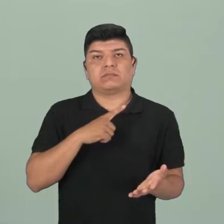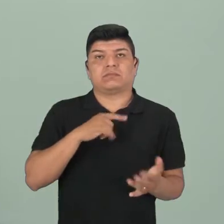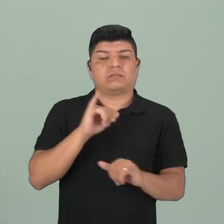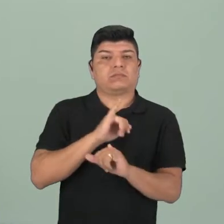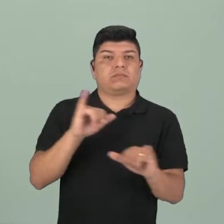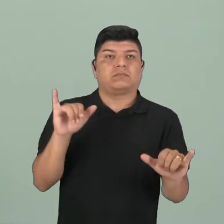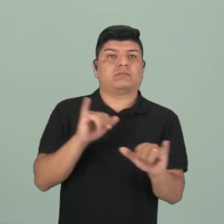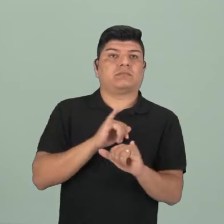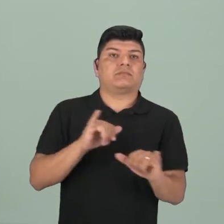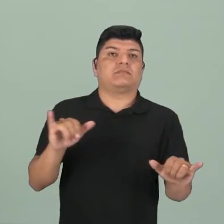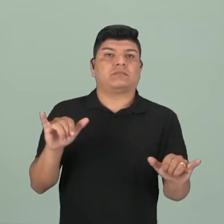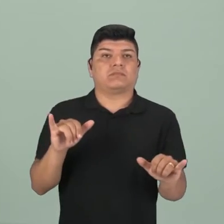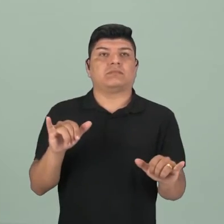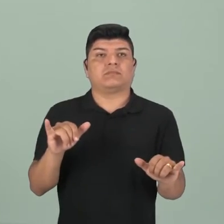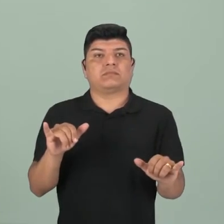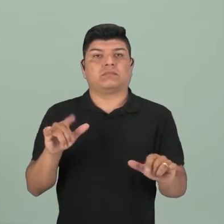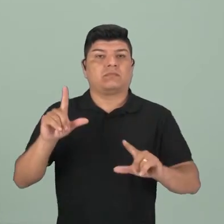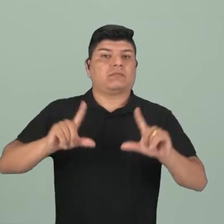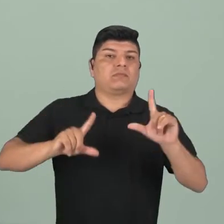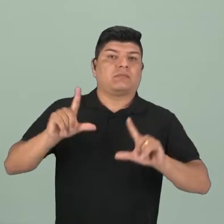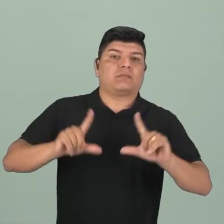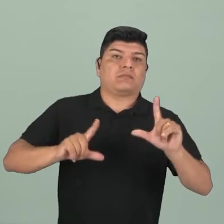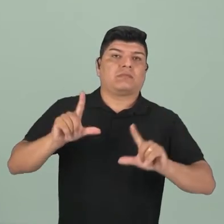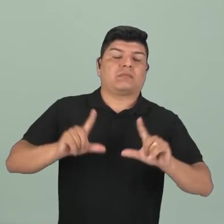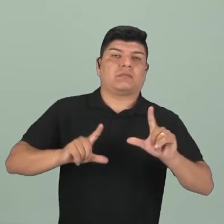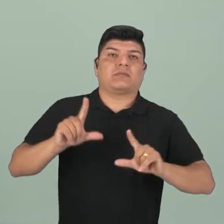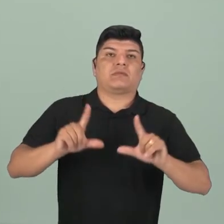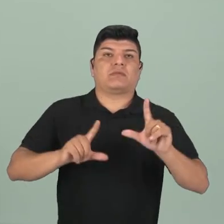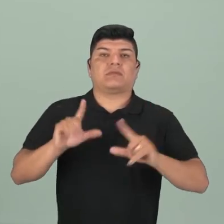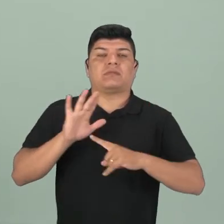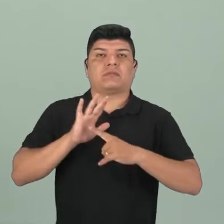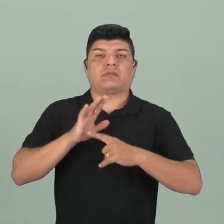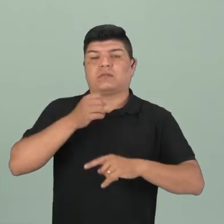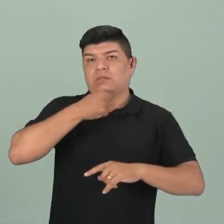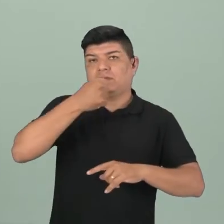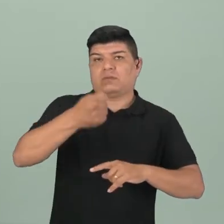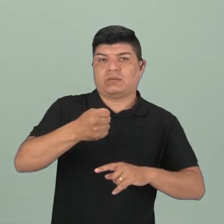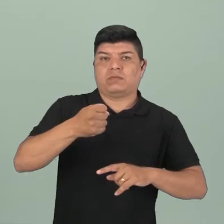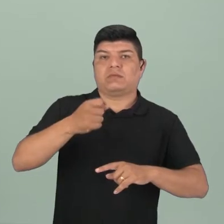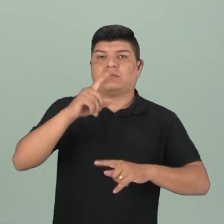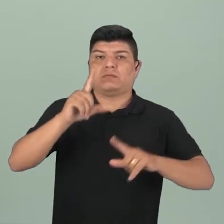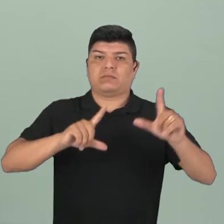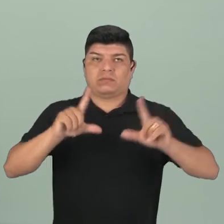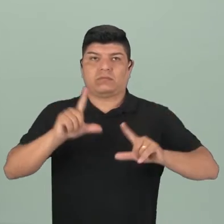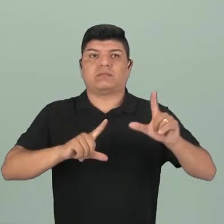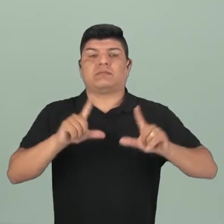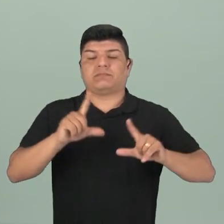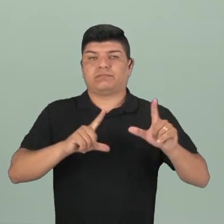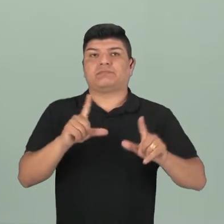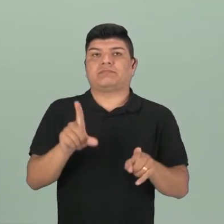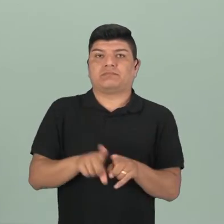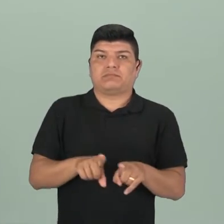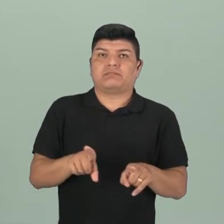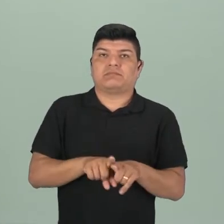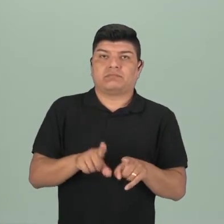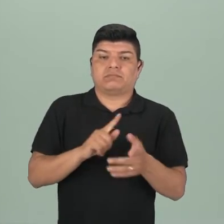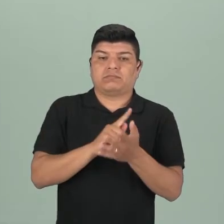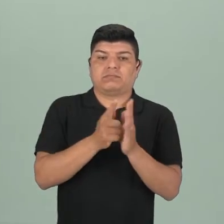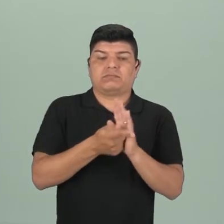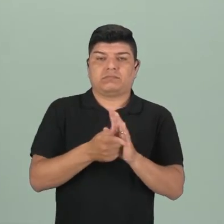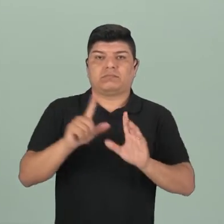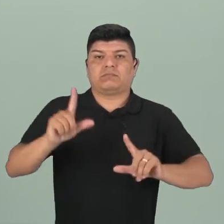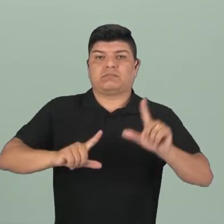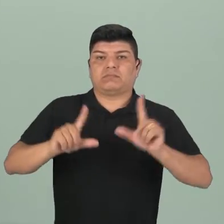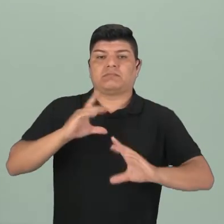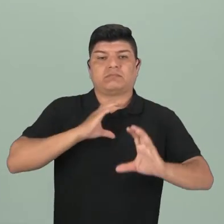com o periódico em la tela, que é os jornais, né, aí apresentados, usando o gênero, né, aí usando a televisão como